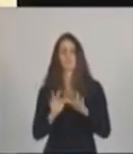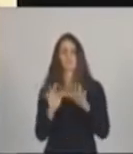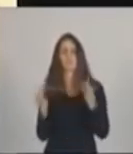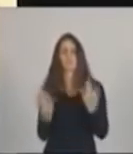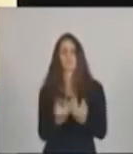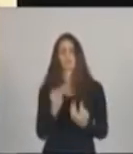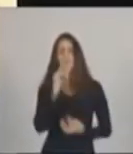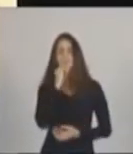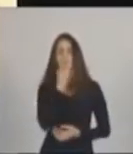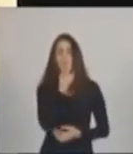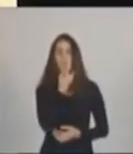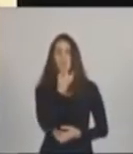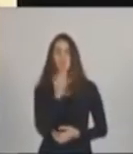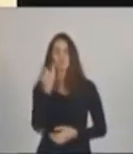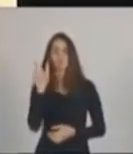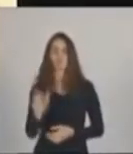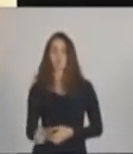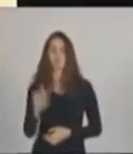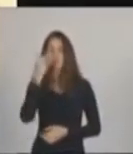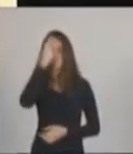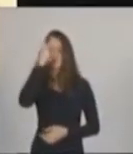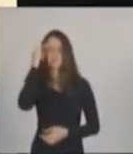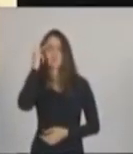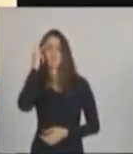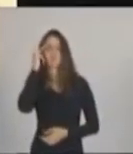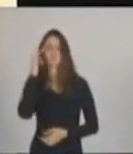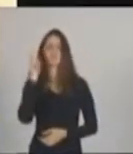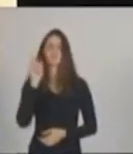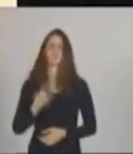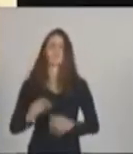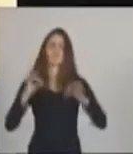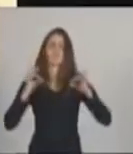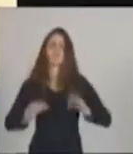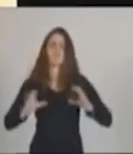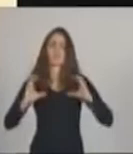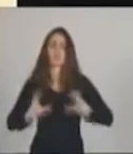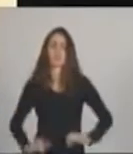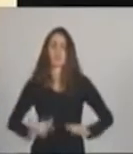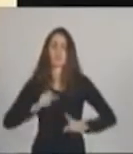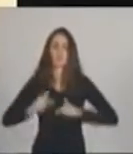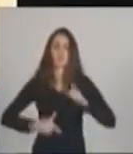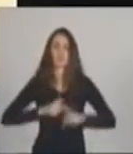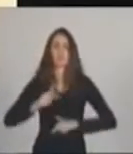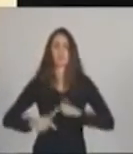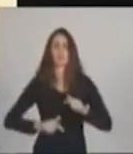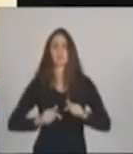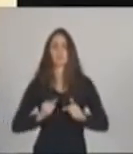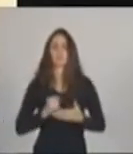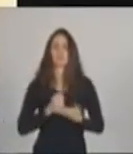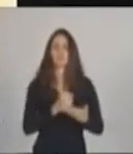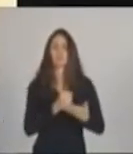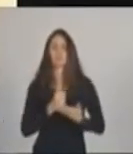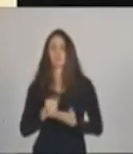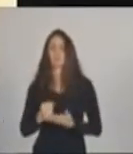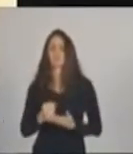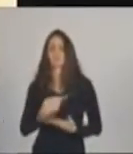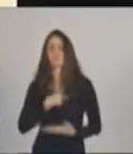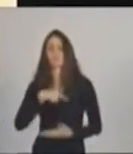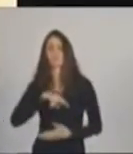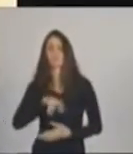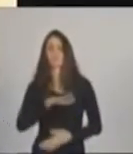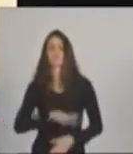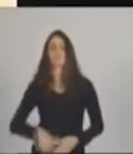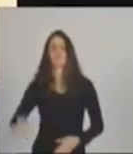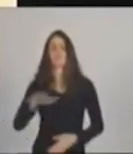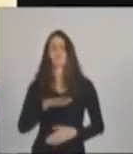muito triste, mas uma pessoa que levou uma vida de honestidade, de trabalho, dedicação e de religiosidade. Então